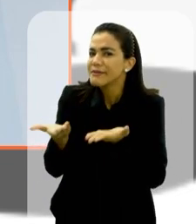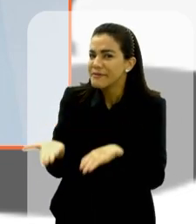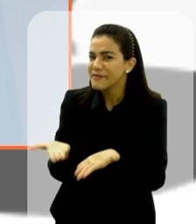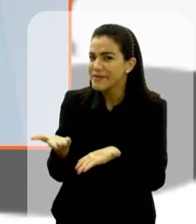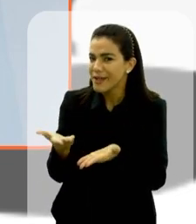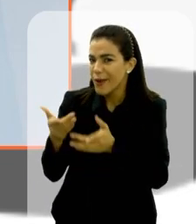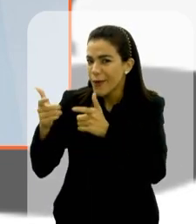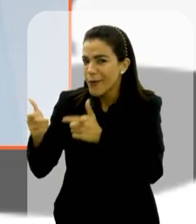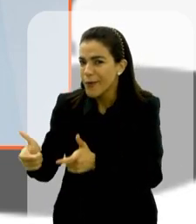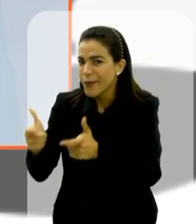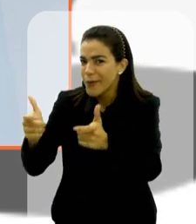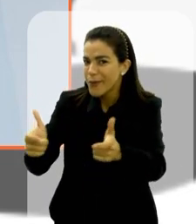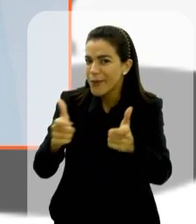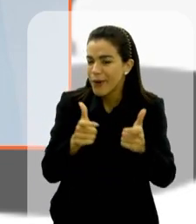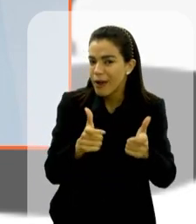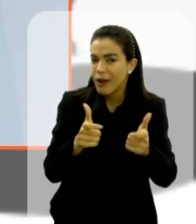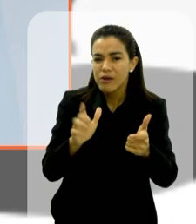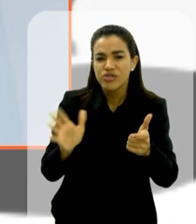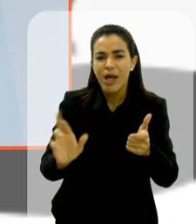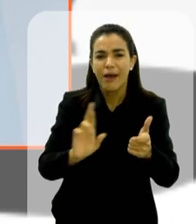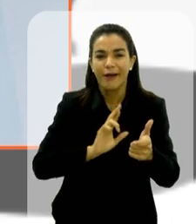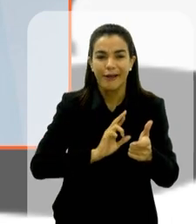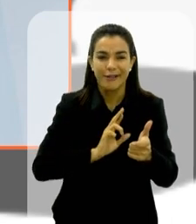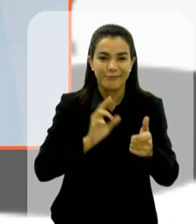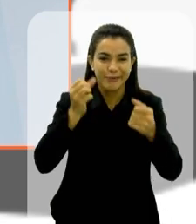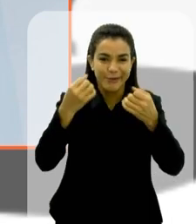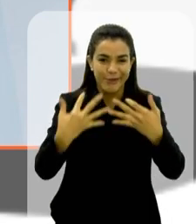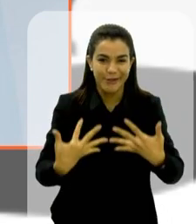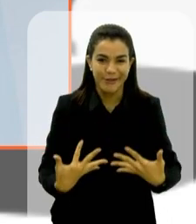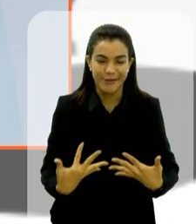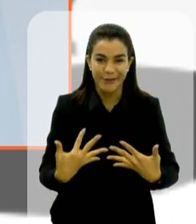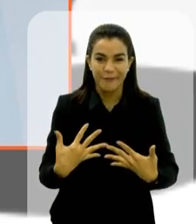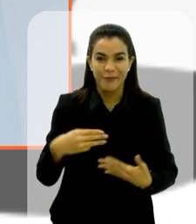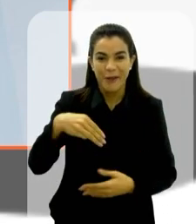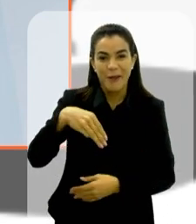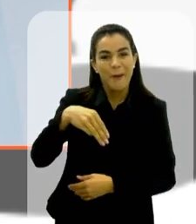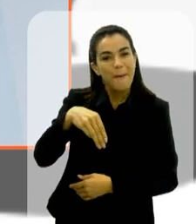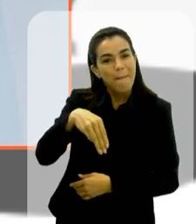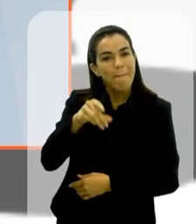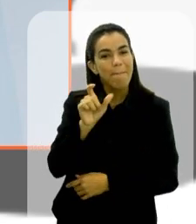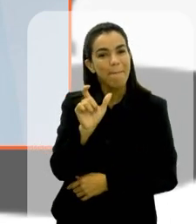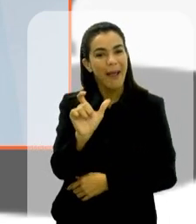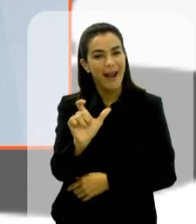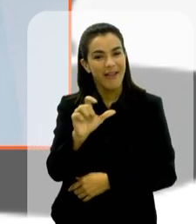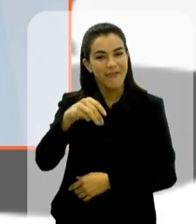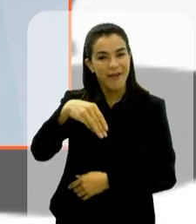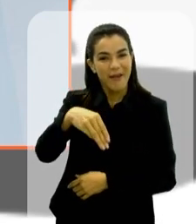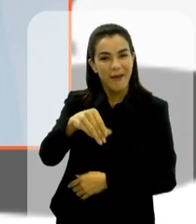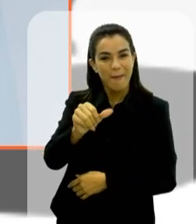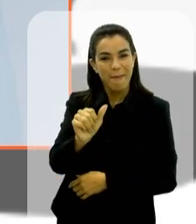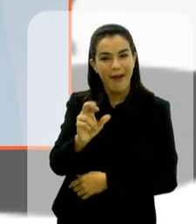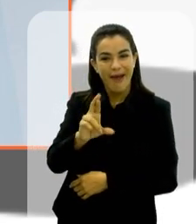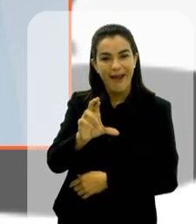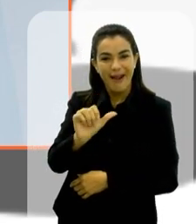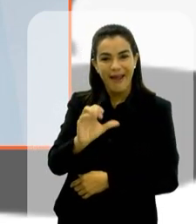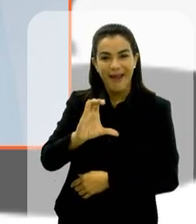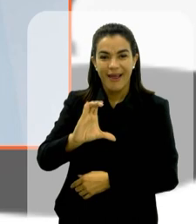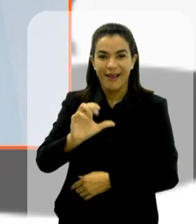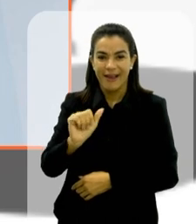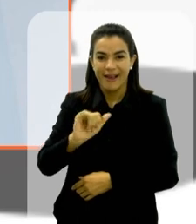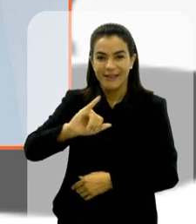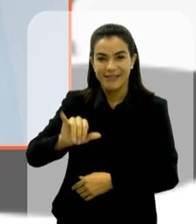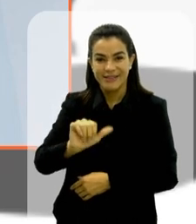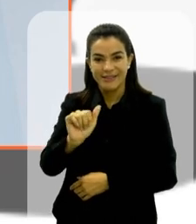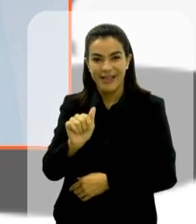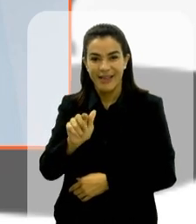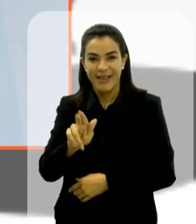uma localidade. Então você já nos revelou que Maracajá Guaçu, essa palavra que é em tupi-guarani, é o nome próprio